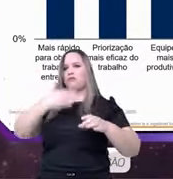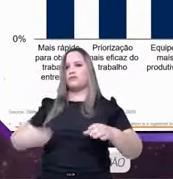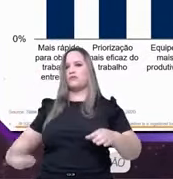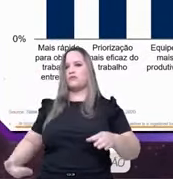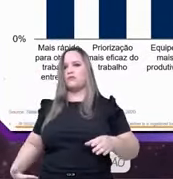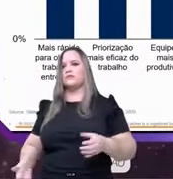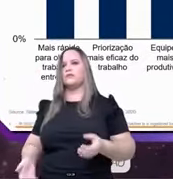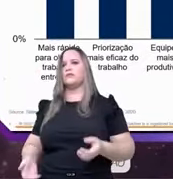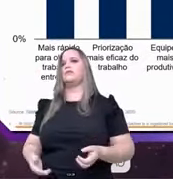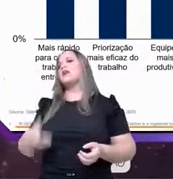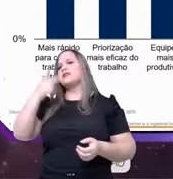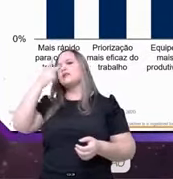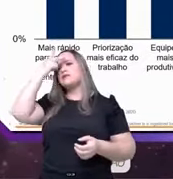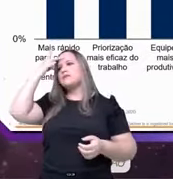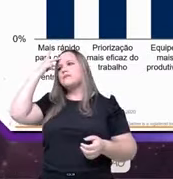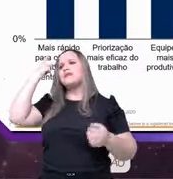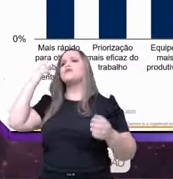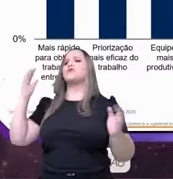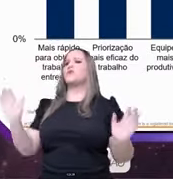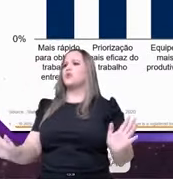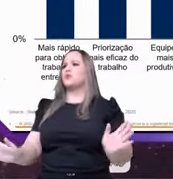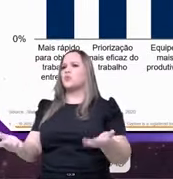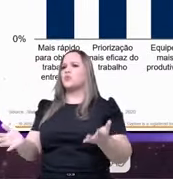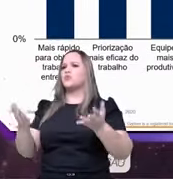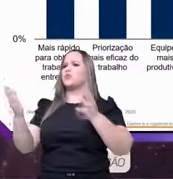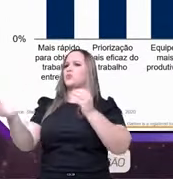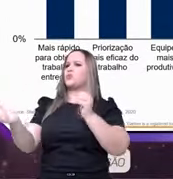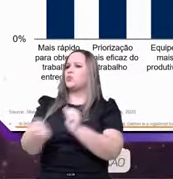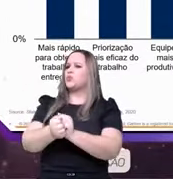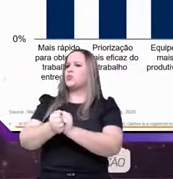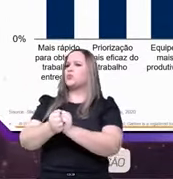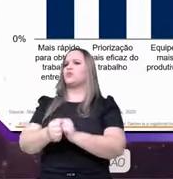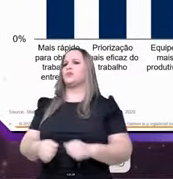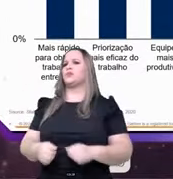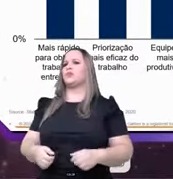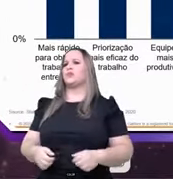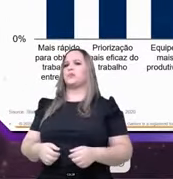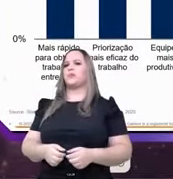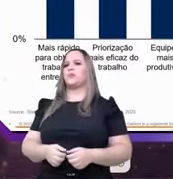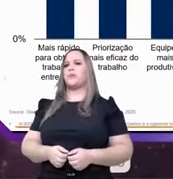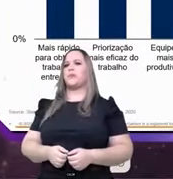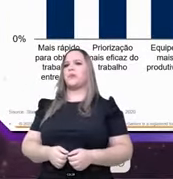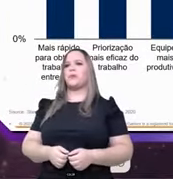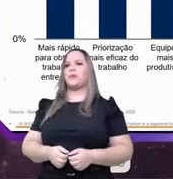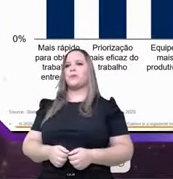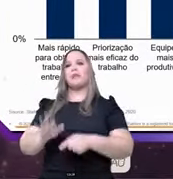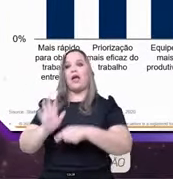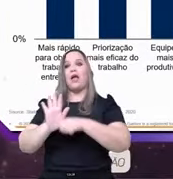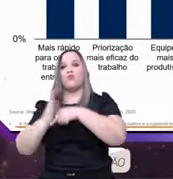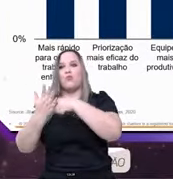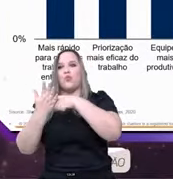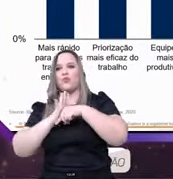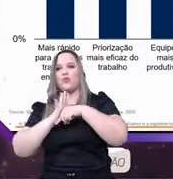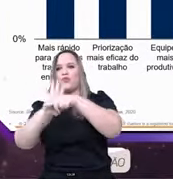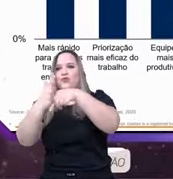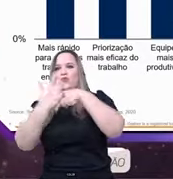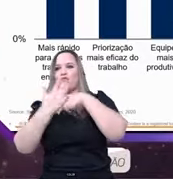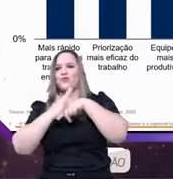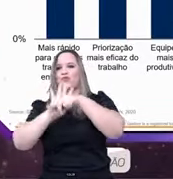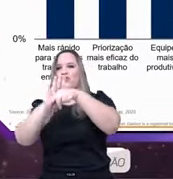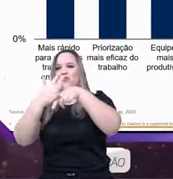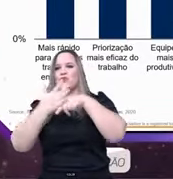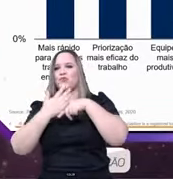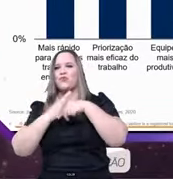pessoas participam. Um dos princípios é isso. As pessoas colaborarem. Nesse ponto, você traz que moral para o